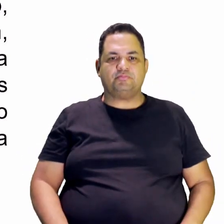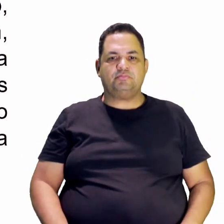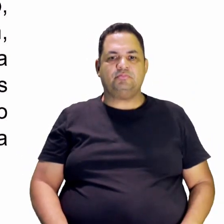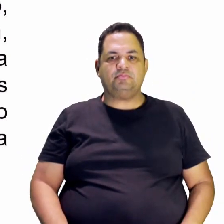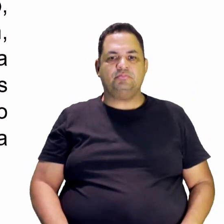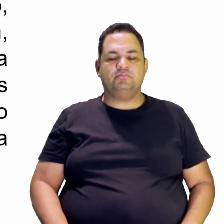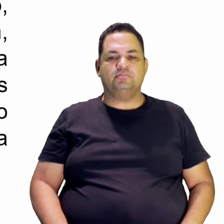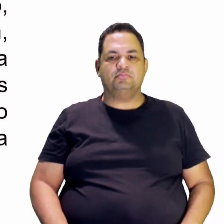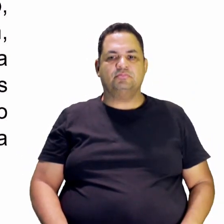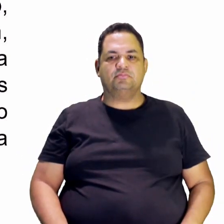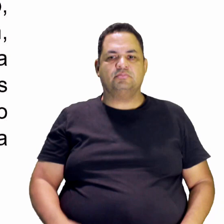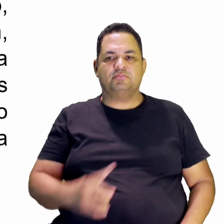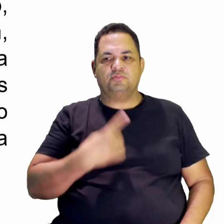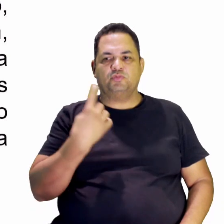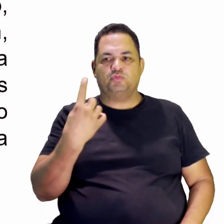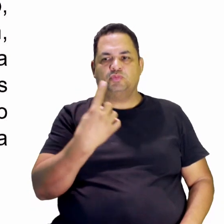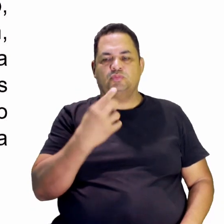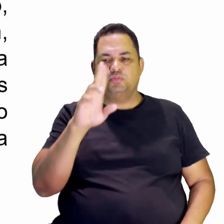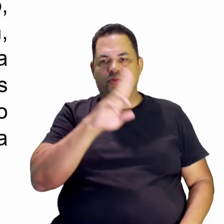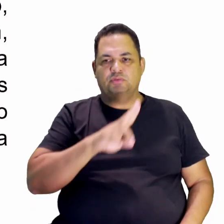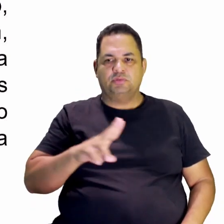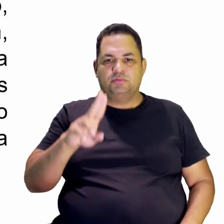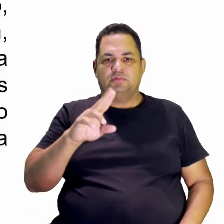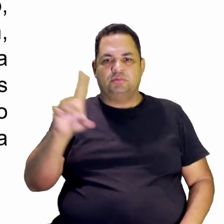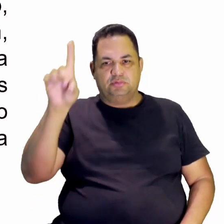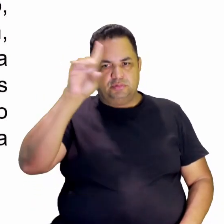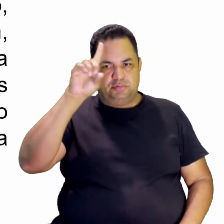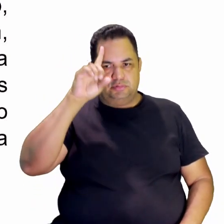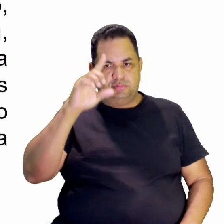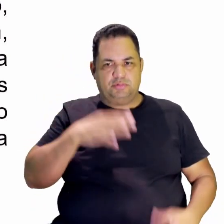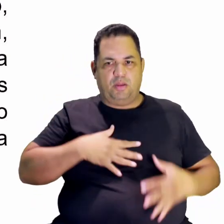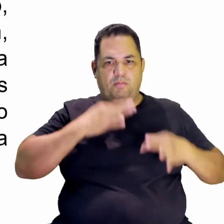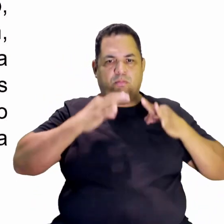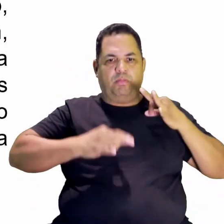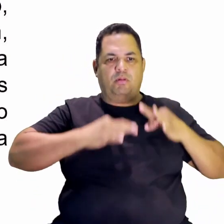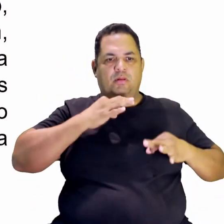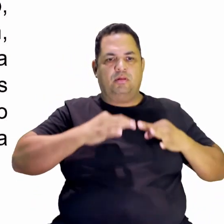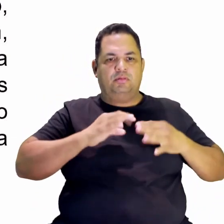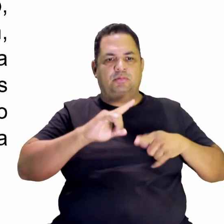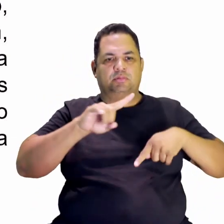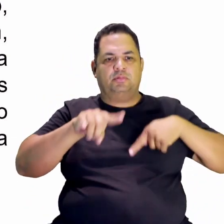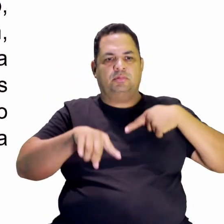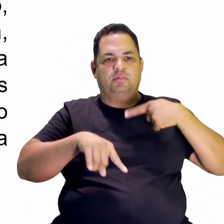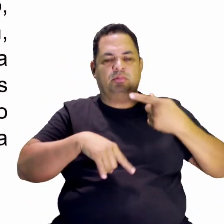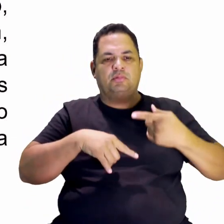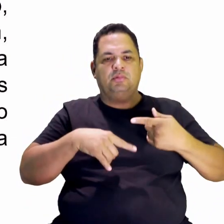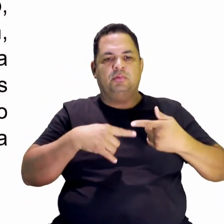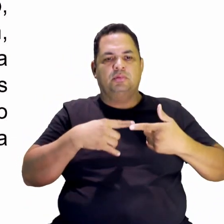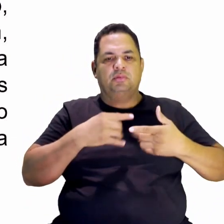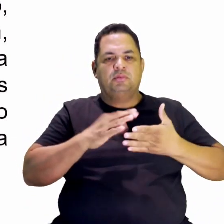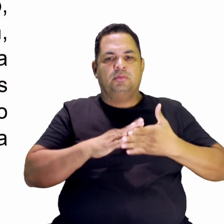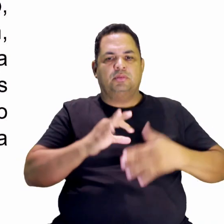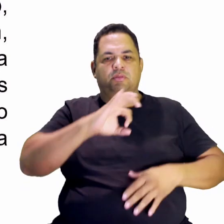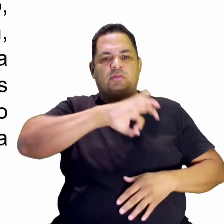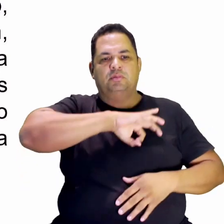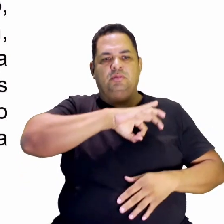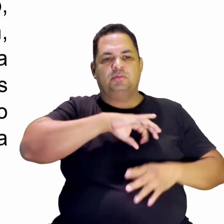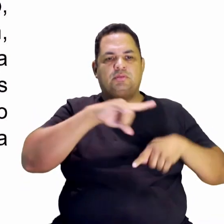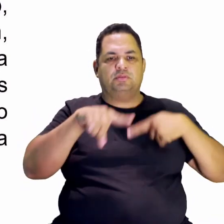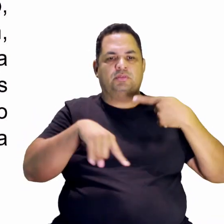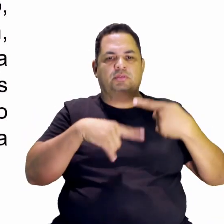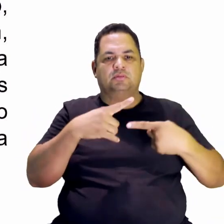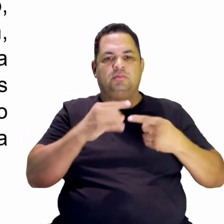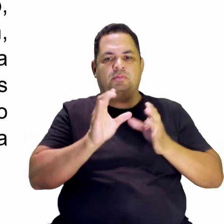no nosso dia a dia, o pessoal da lei seca, os policiais. Após entornar todos em uma festinha da